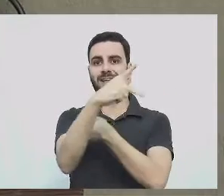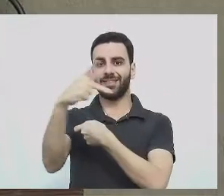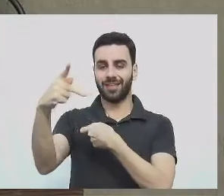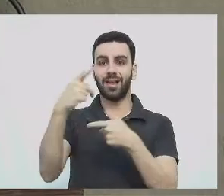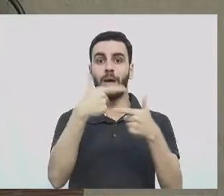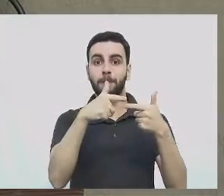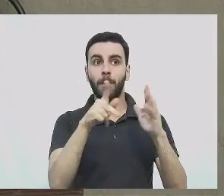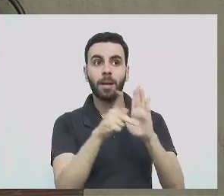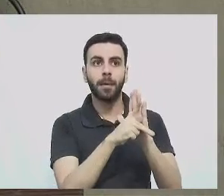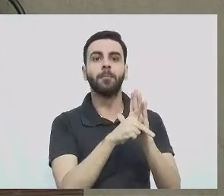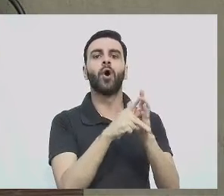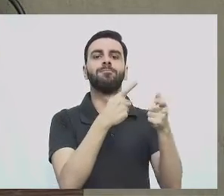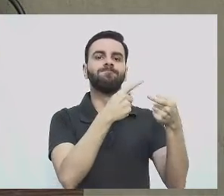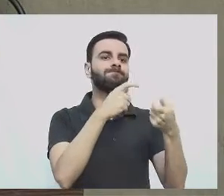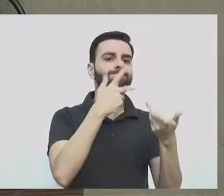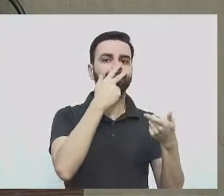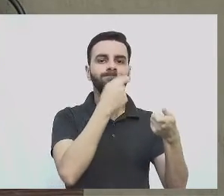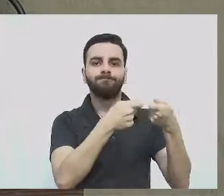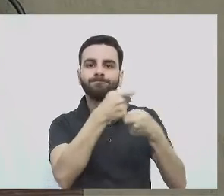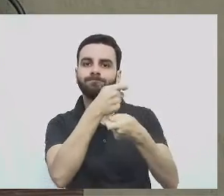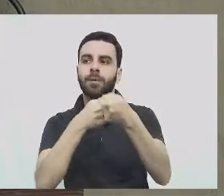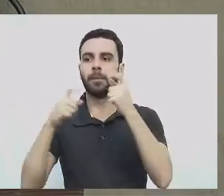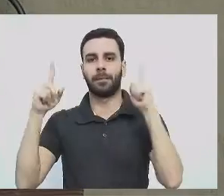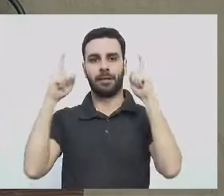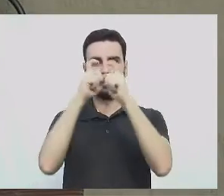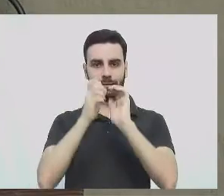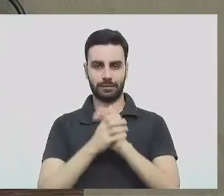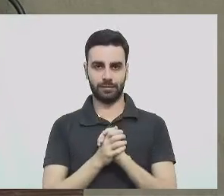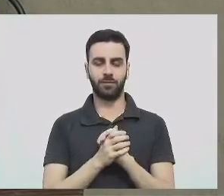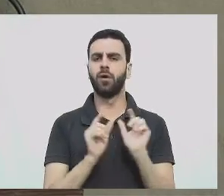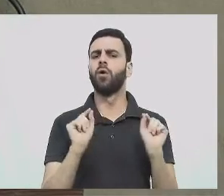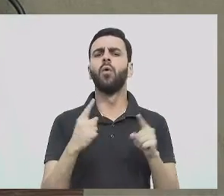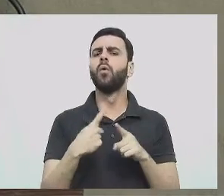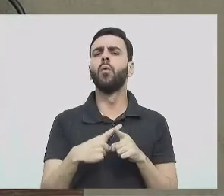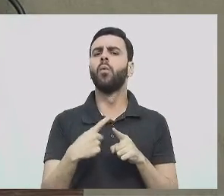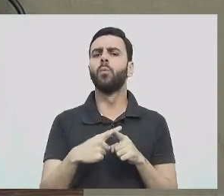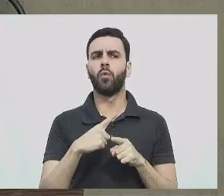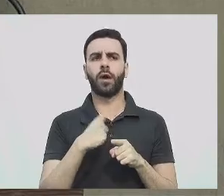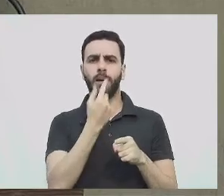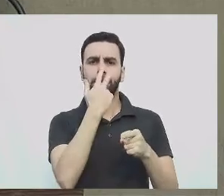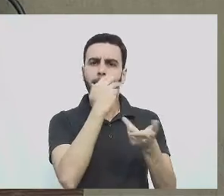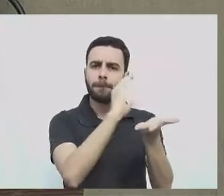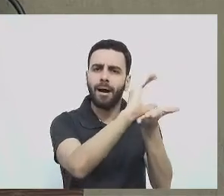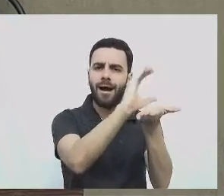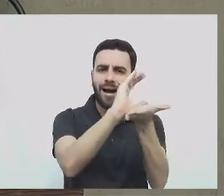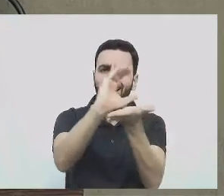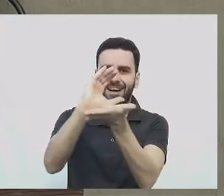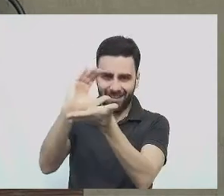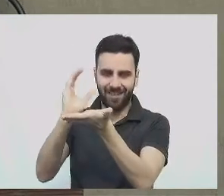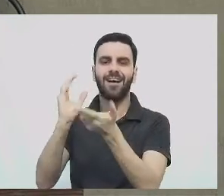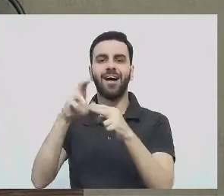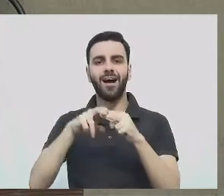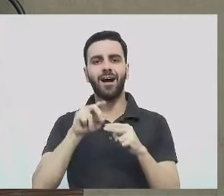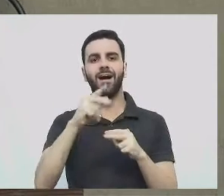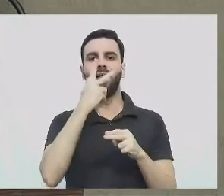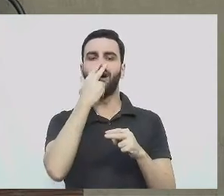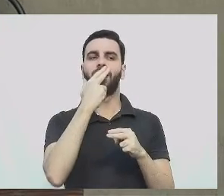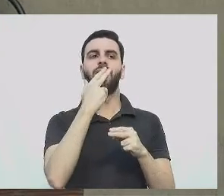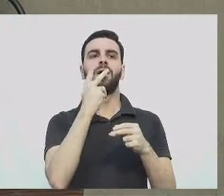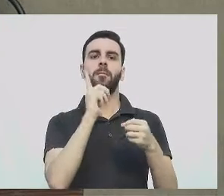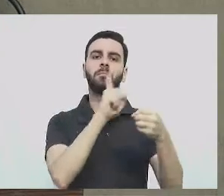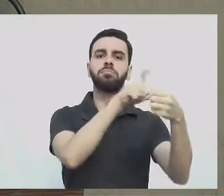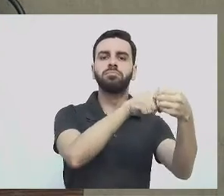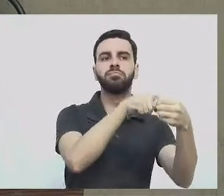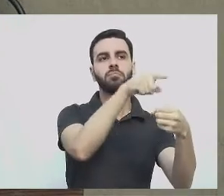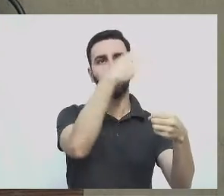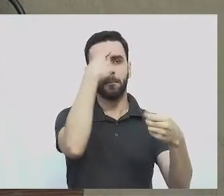os problemas entre os mantenedores. Aqueles mantenedores que se oferiam o